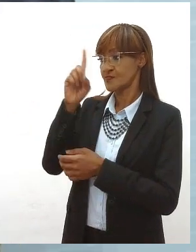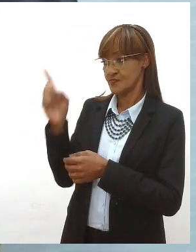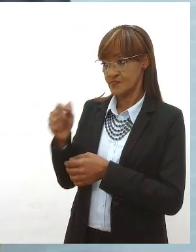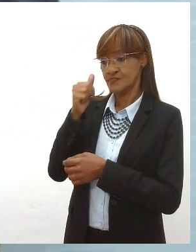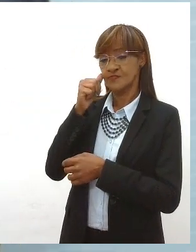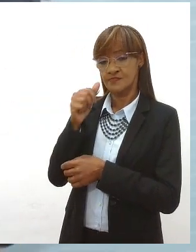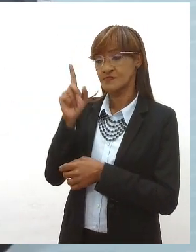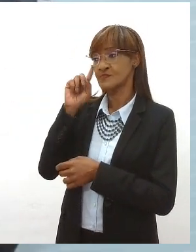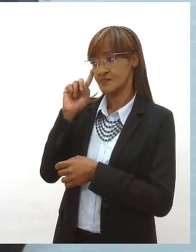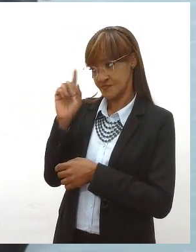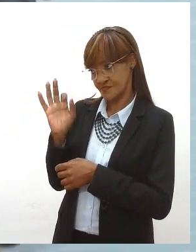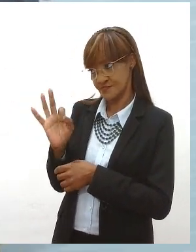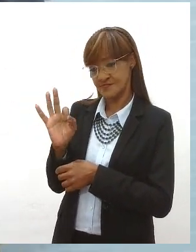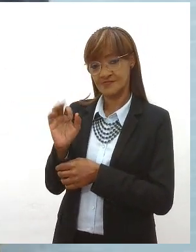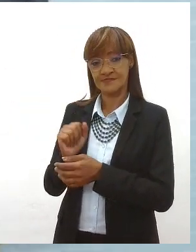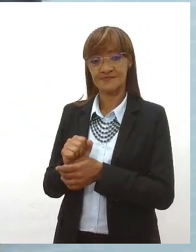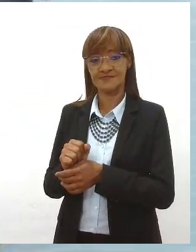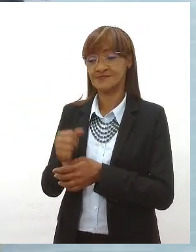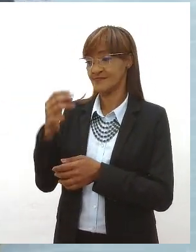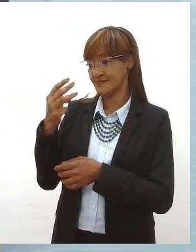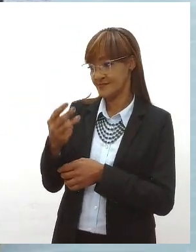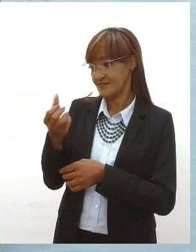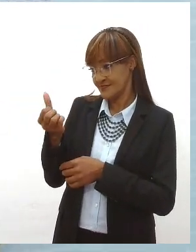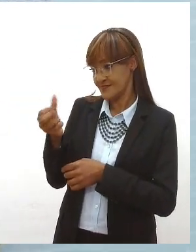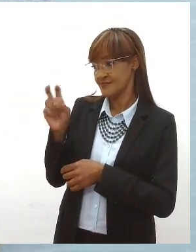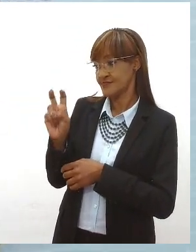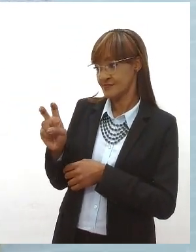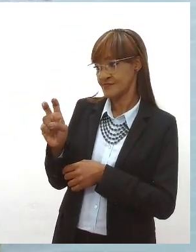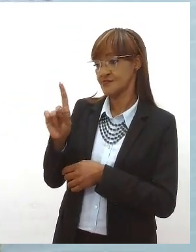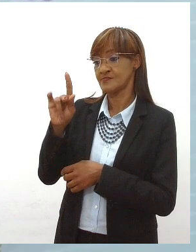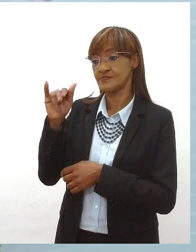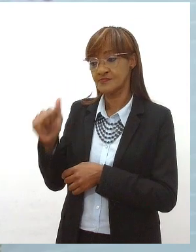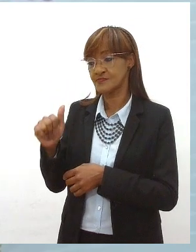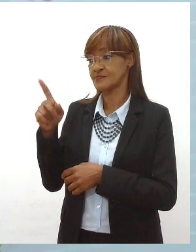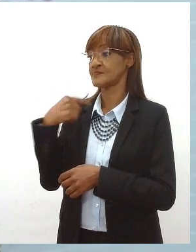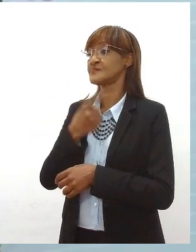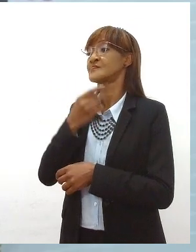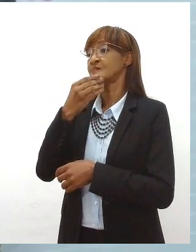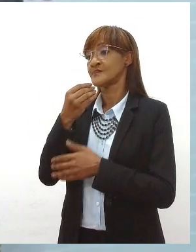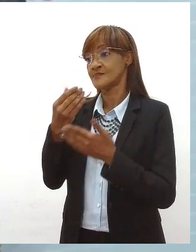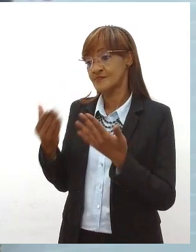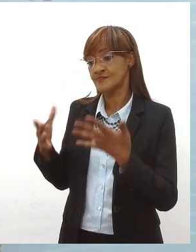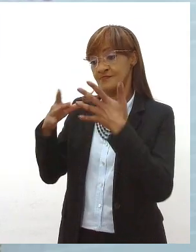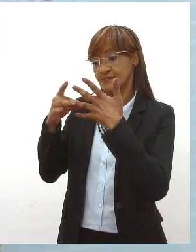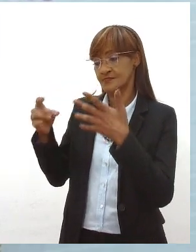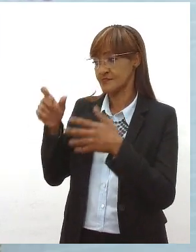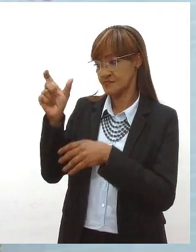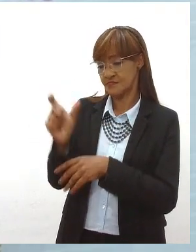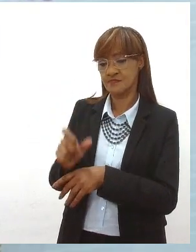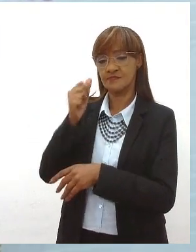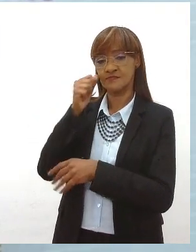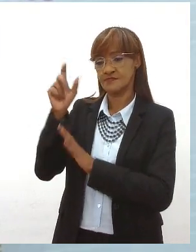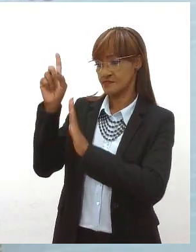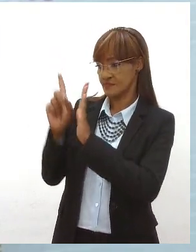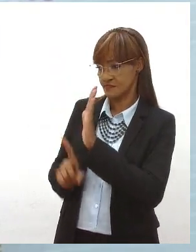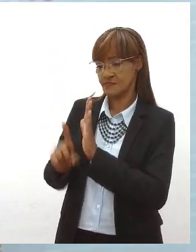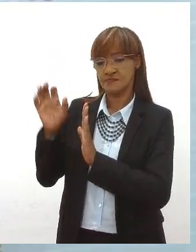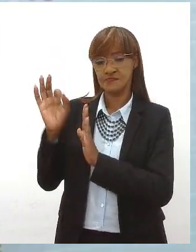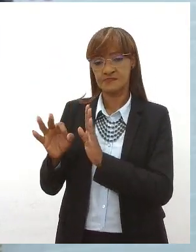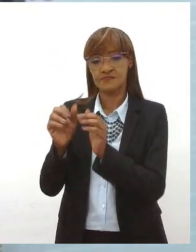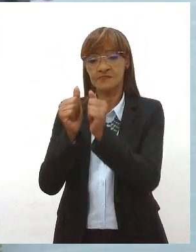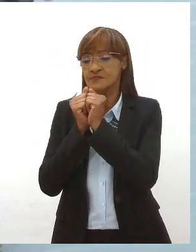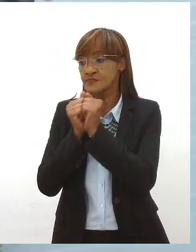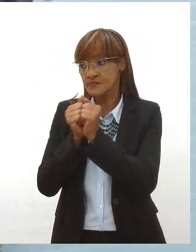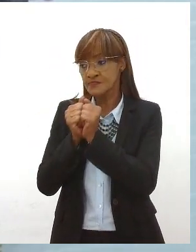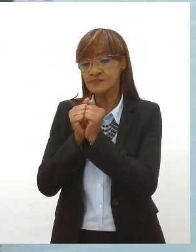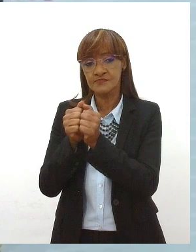os 365 dias que nós, homens, precisamos destacar o direito das mulheres. Estar junto das mulheres, ao lado, na